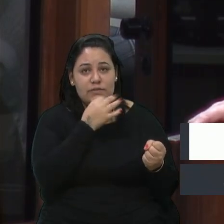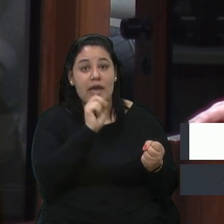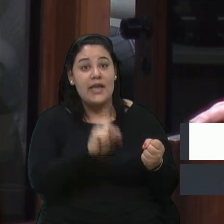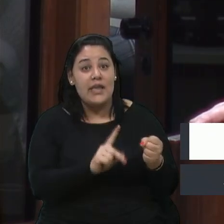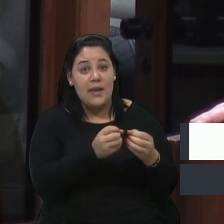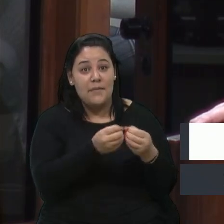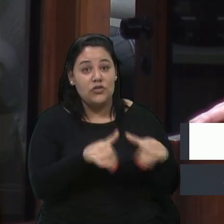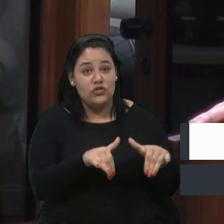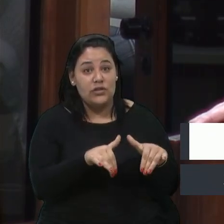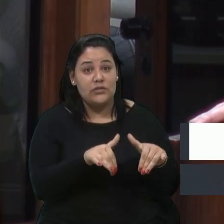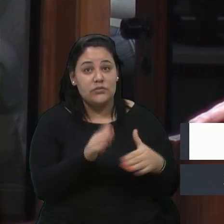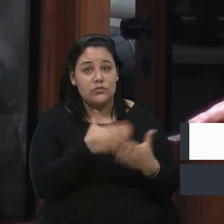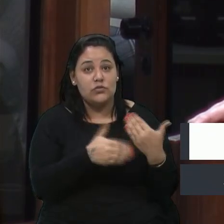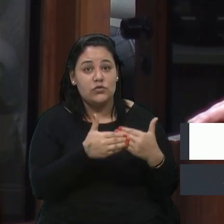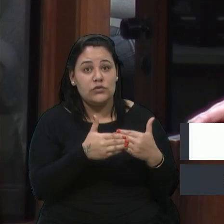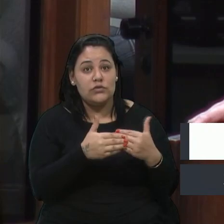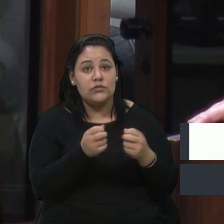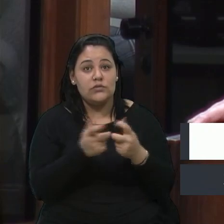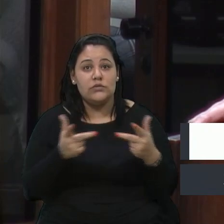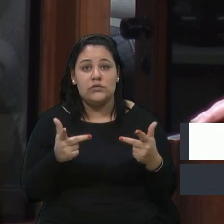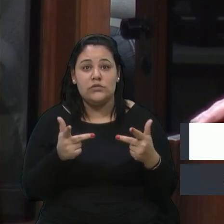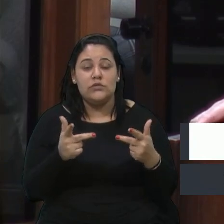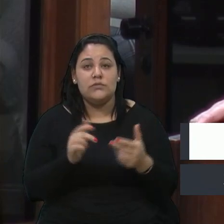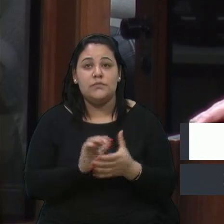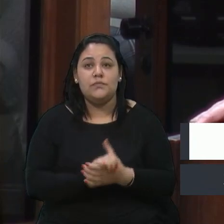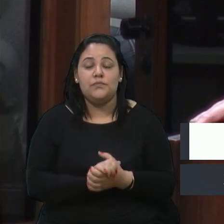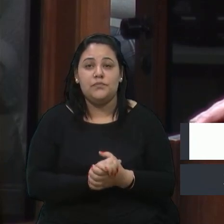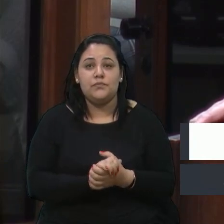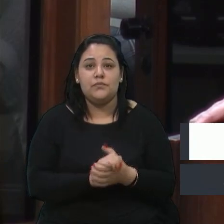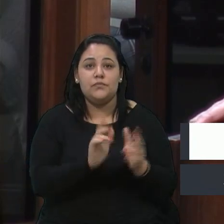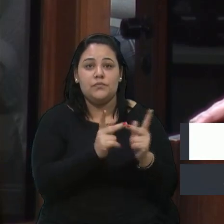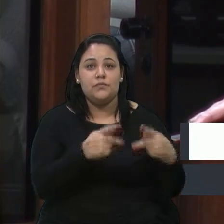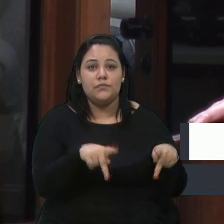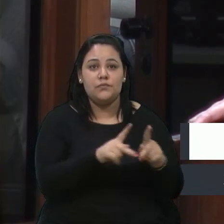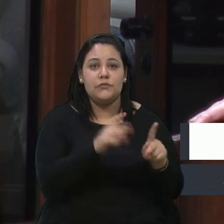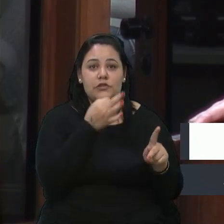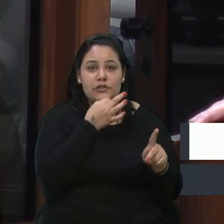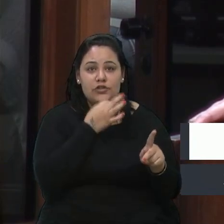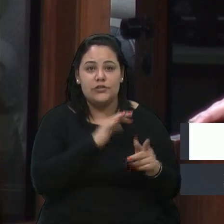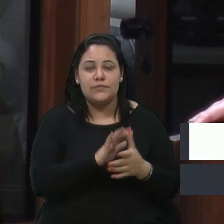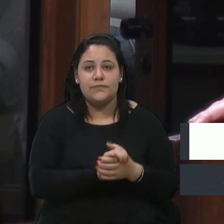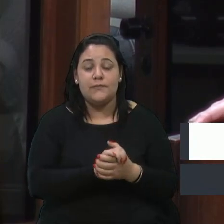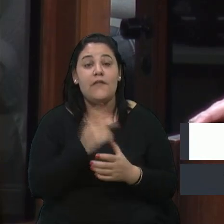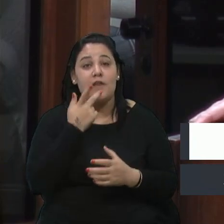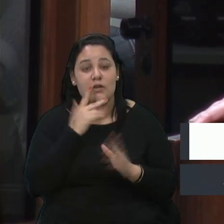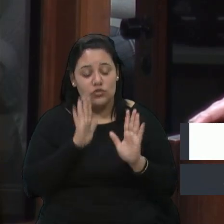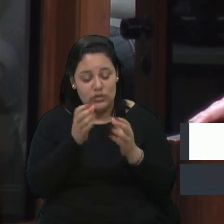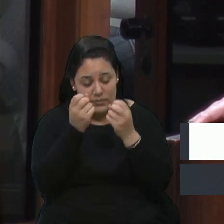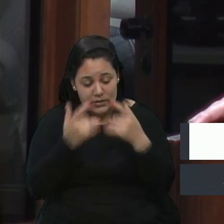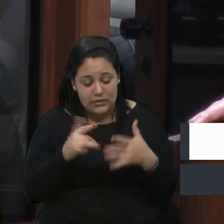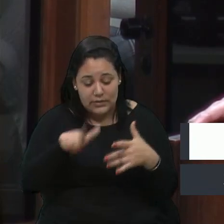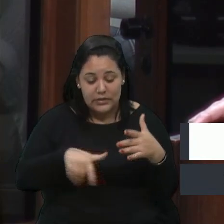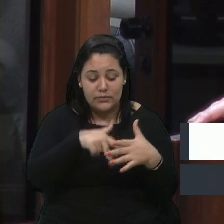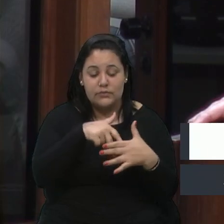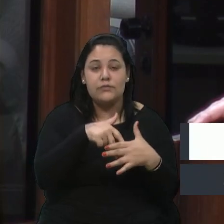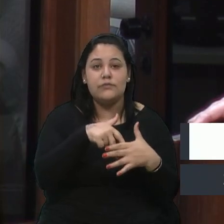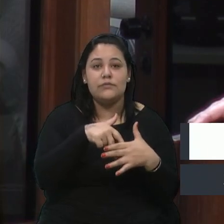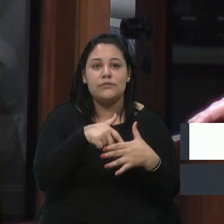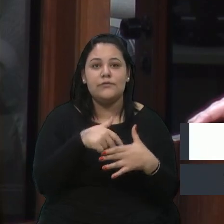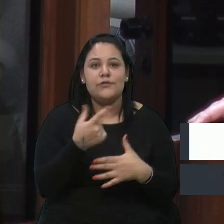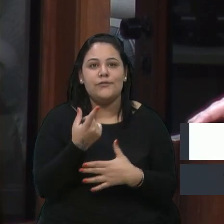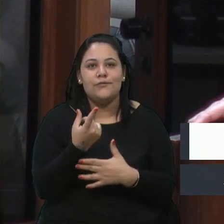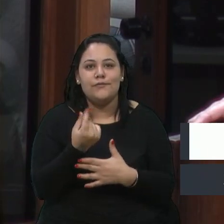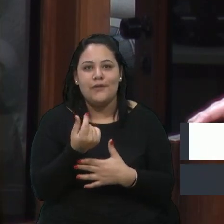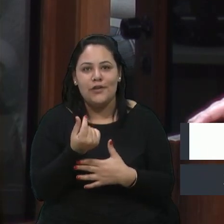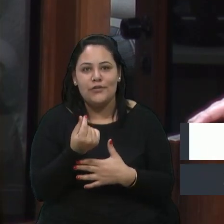com isso tudo? O povo caxiense. Trouxemos a essa tribuna que os valores ofertados em